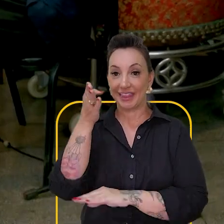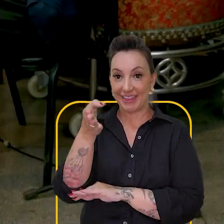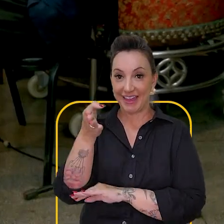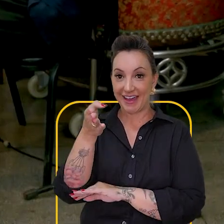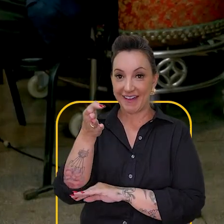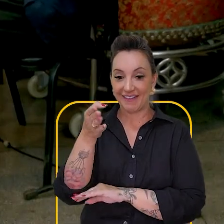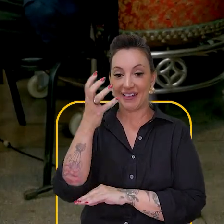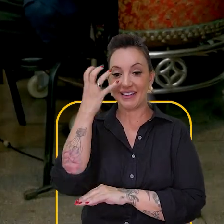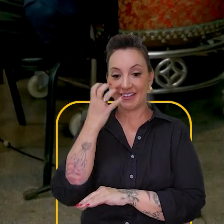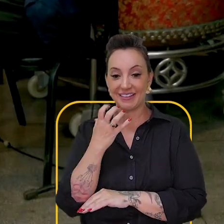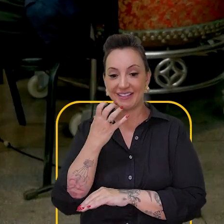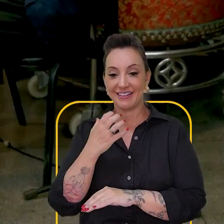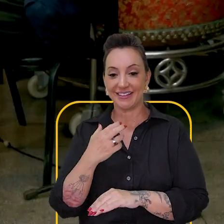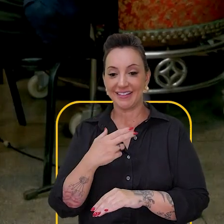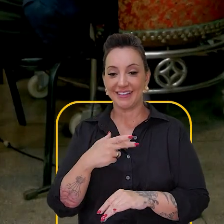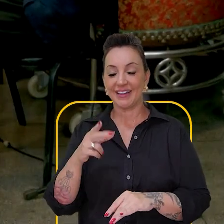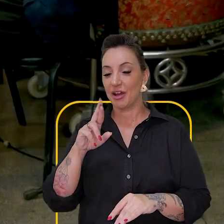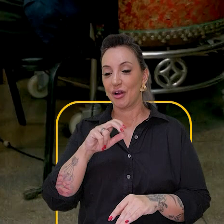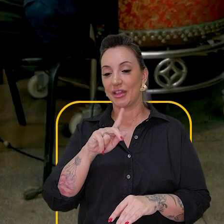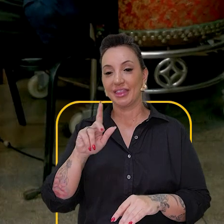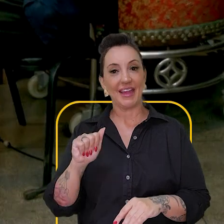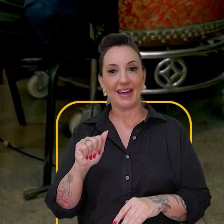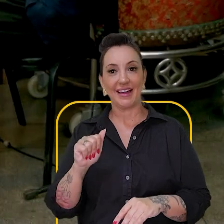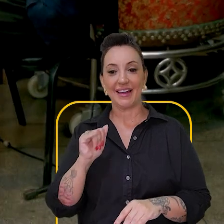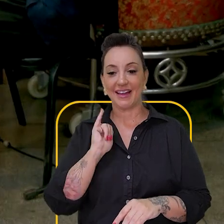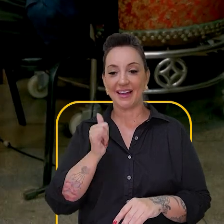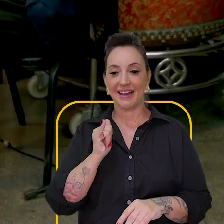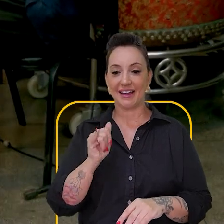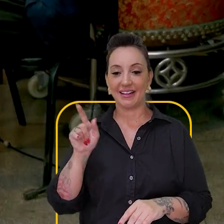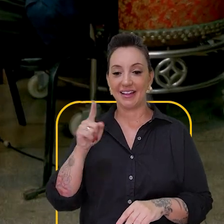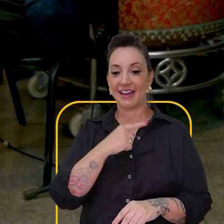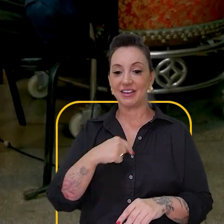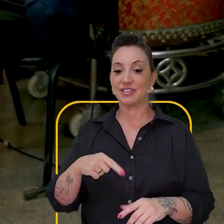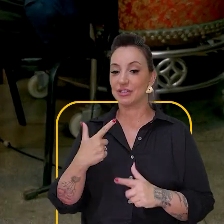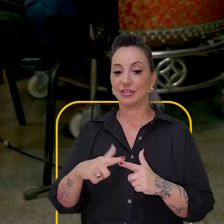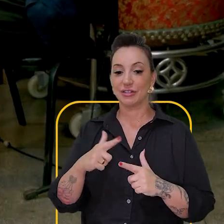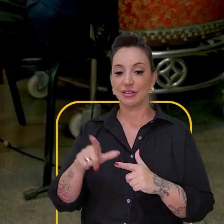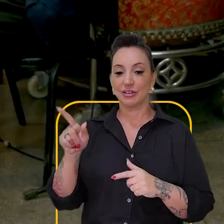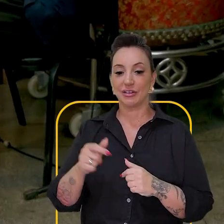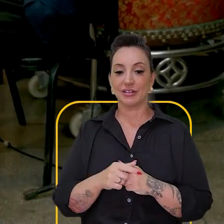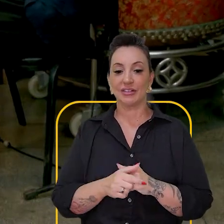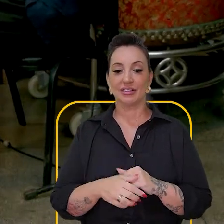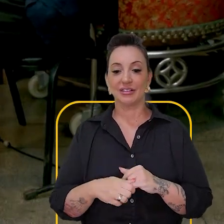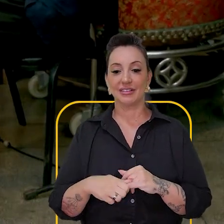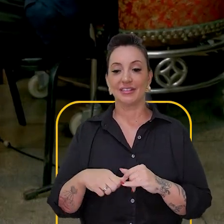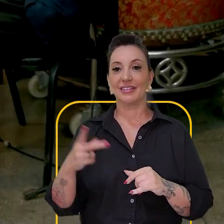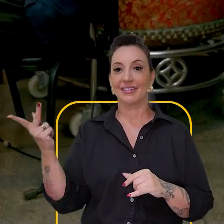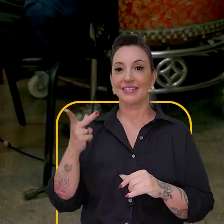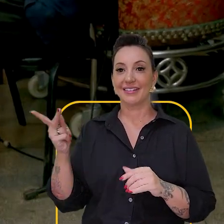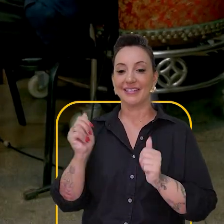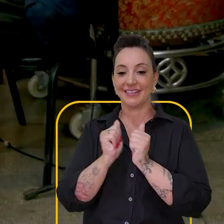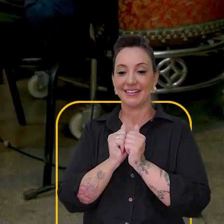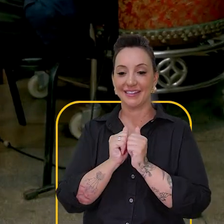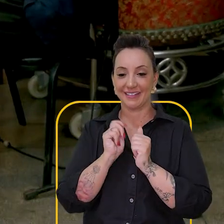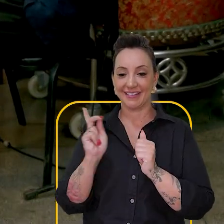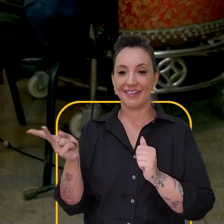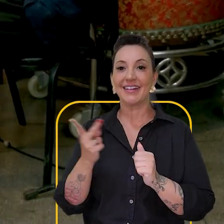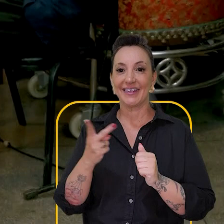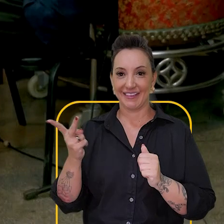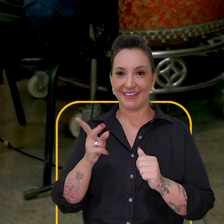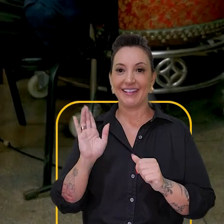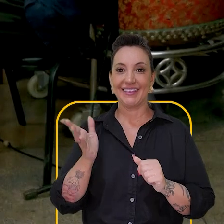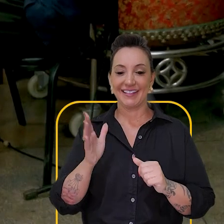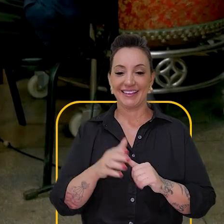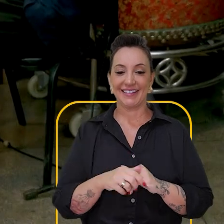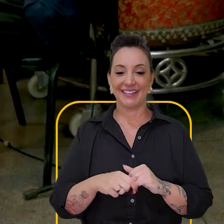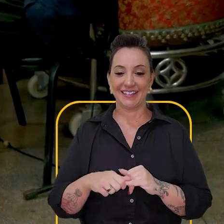mesma cama que o g também começa em Taiwan fica em Taiwan e foi em Taiwan a gente dormiu na mesma cama né Então aquela caminha assim né mas vocês não tinham um espelho